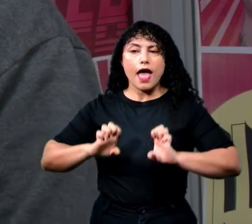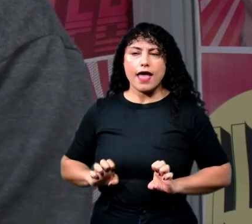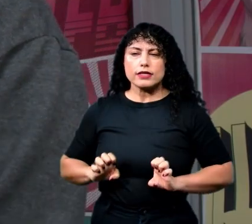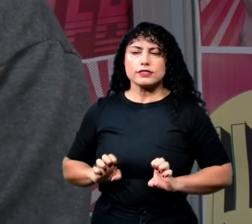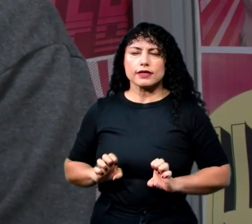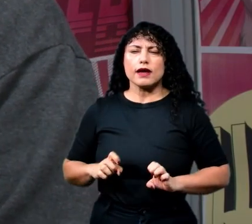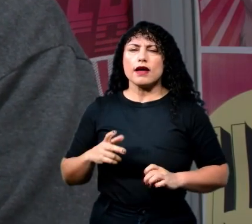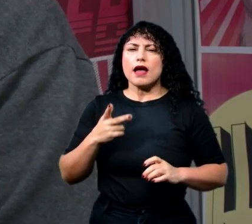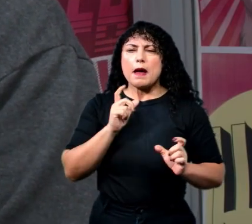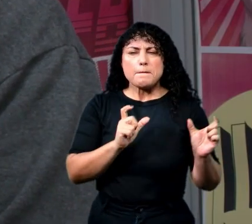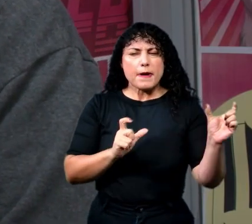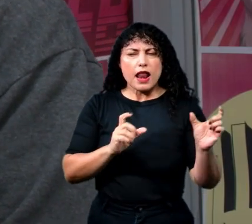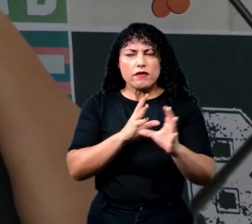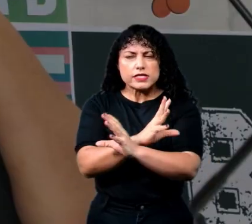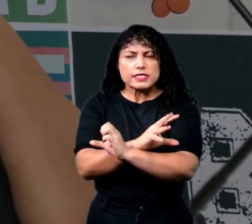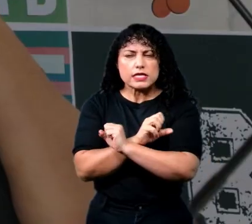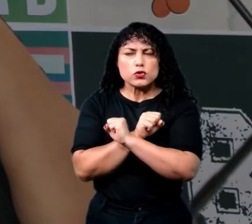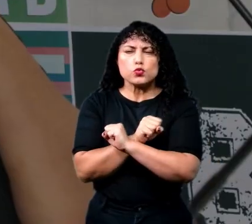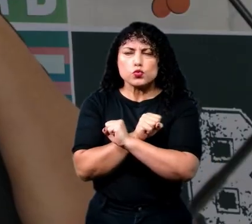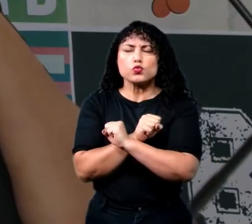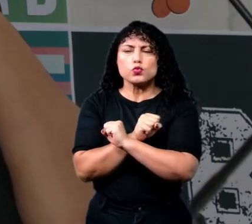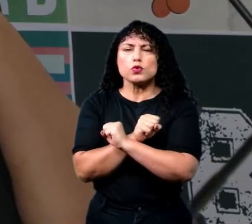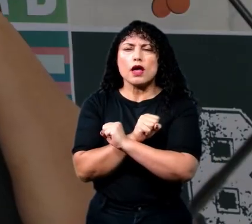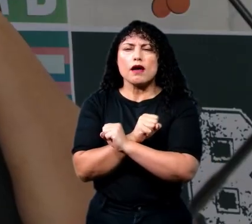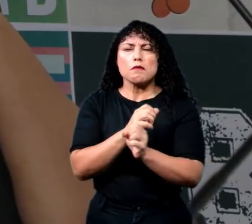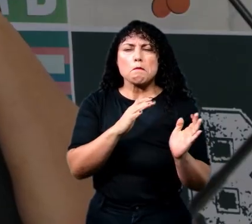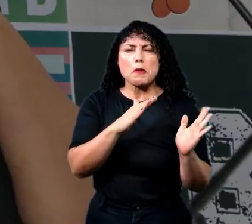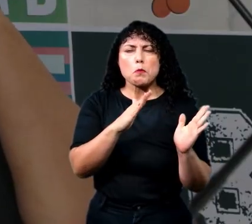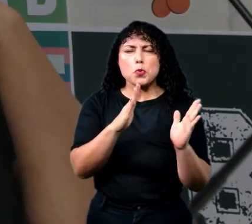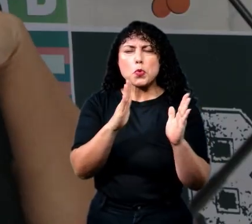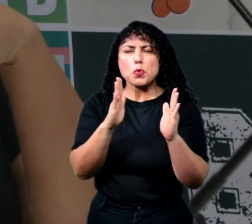censura, ela passou um bom tempo bastante